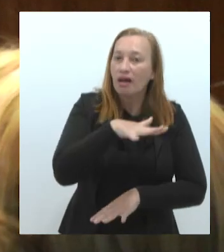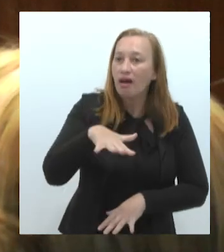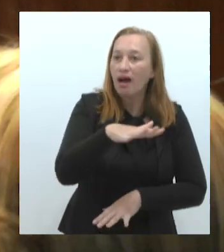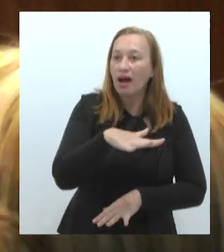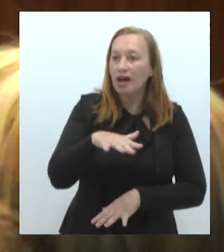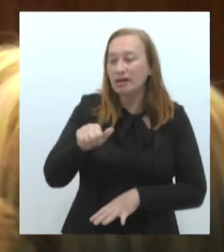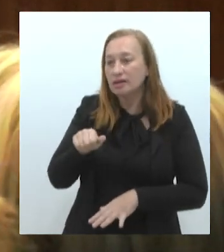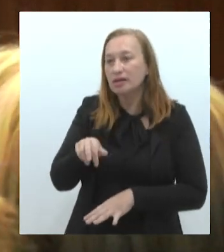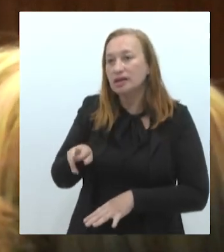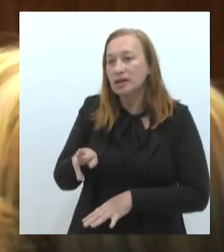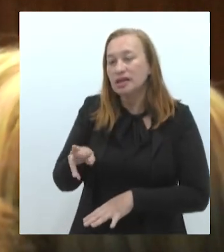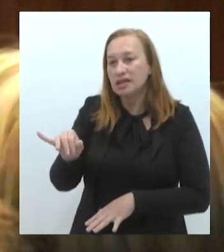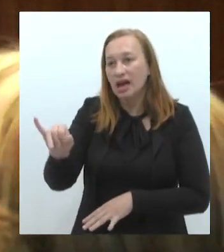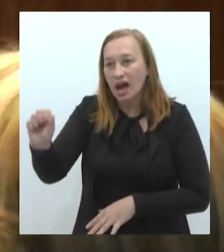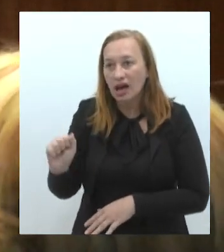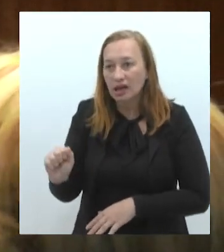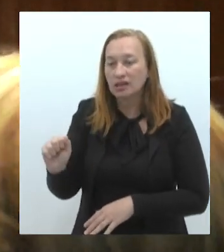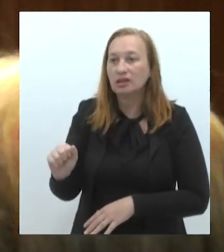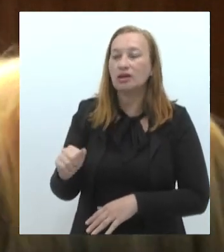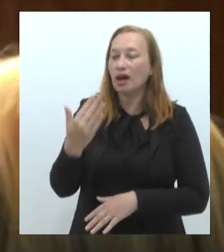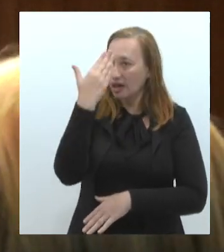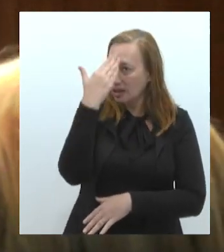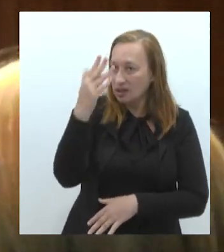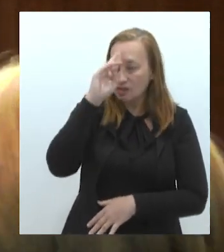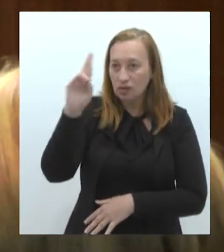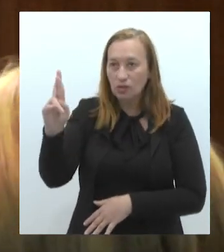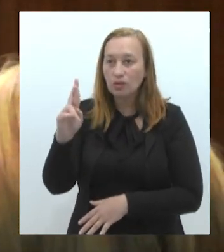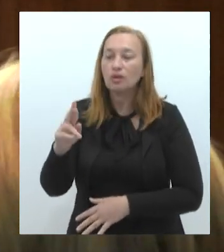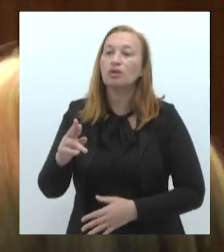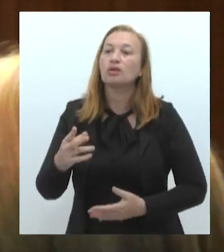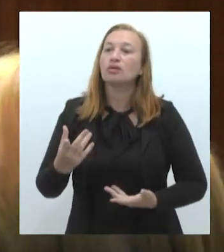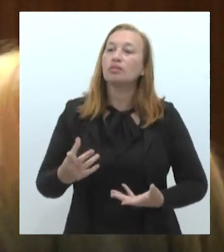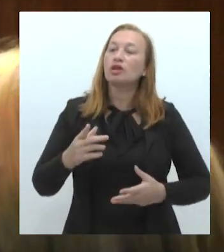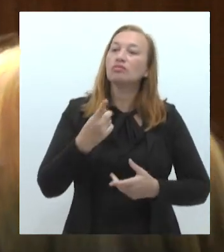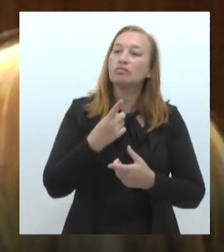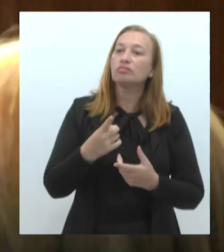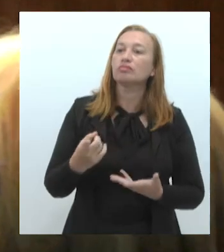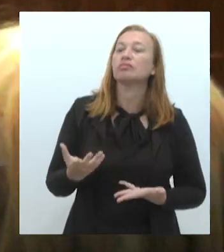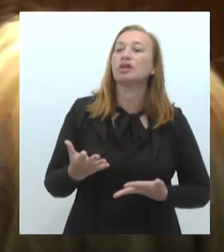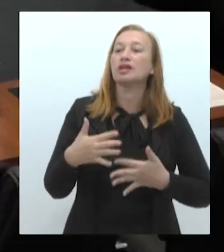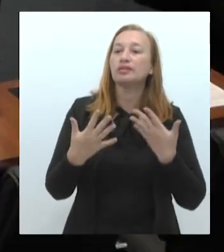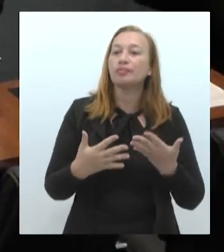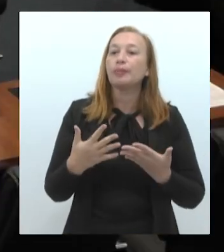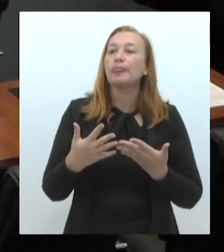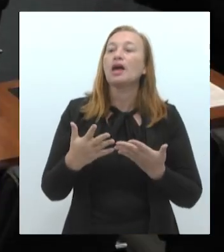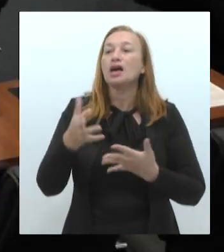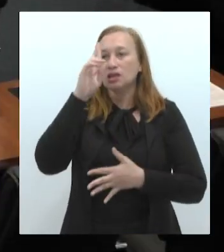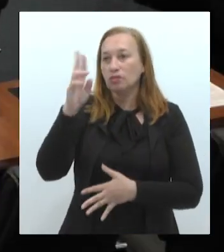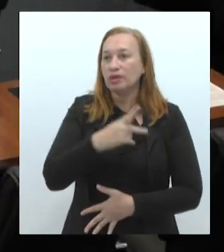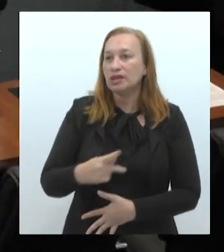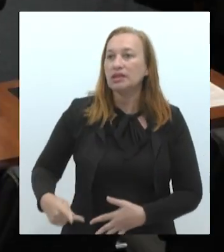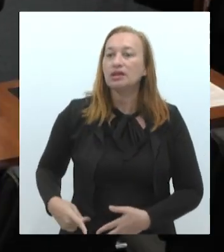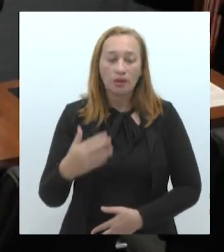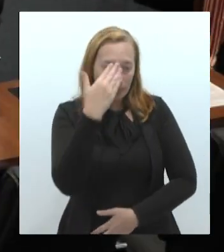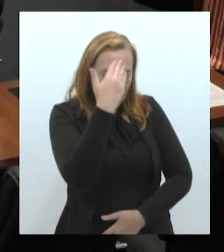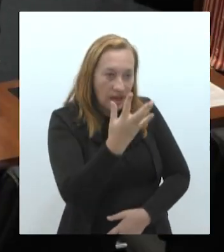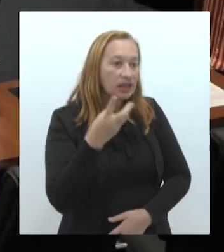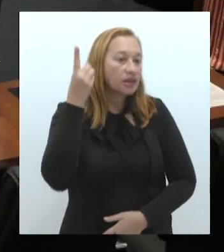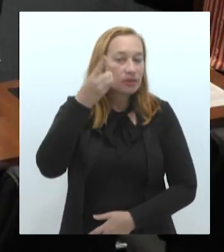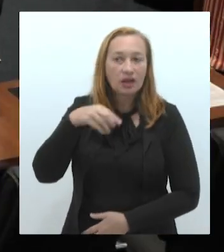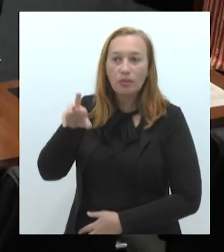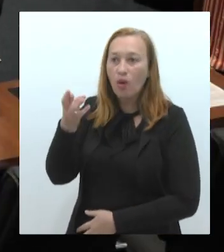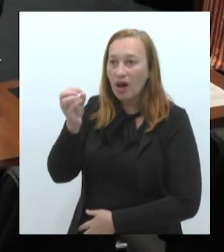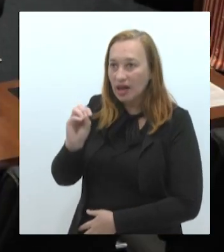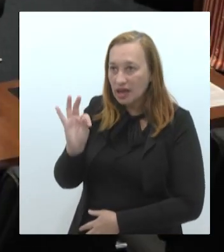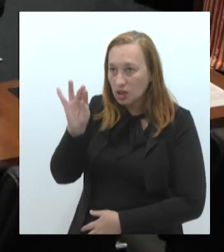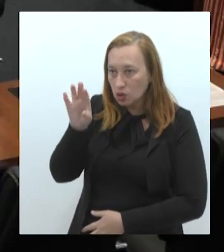serrana, centro-norte. Então, agradeço ao senhor pela disposição e boa vontade. Um abraço. Senhor presidente. Obrigado, deputado Boareto. Deputado